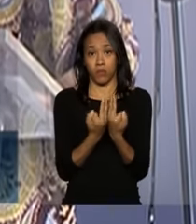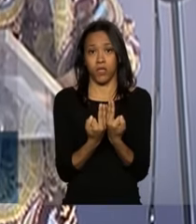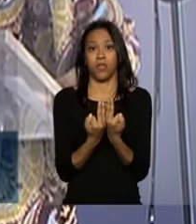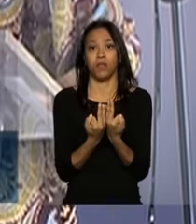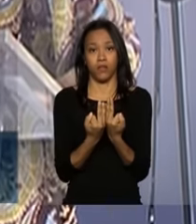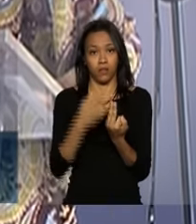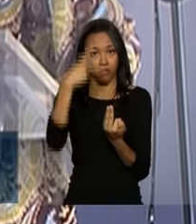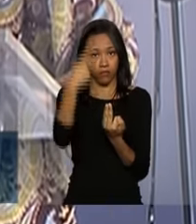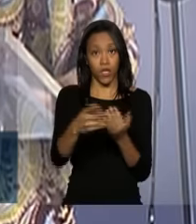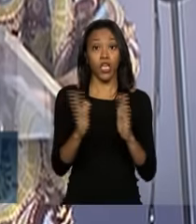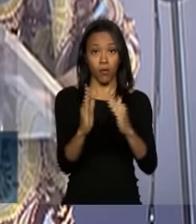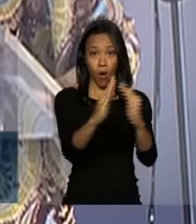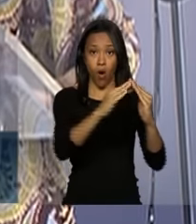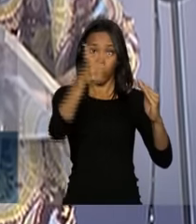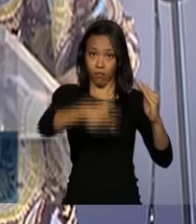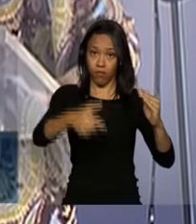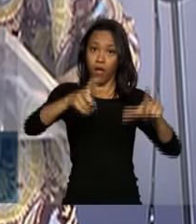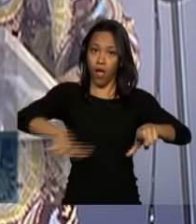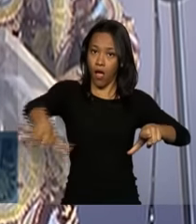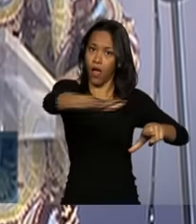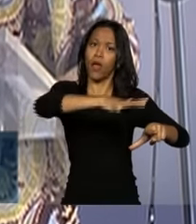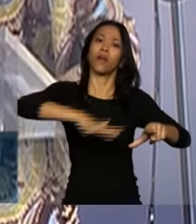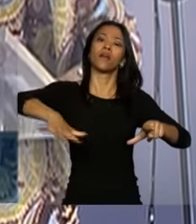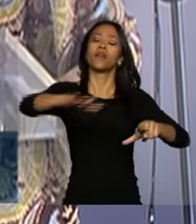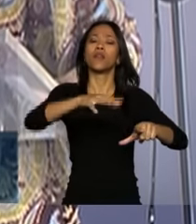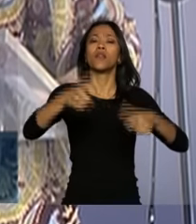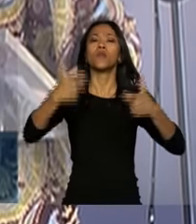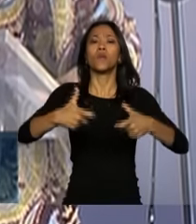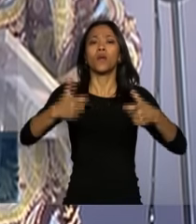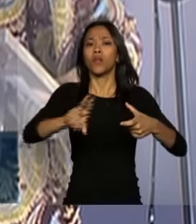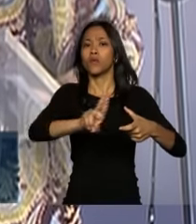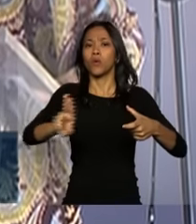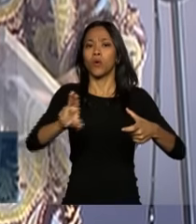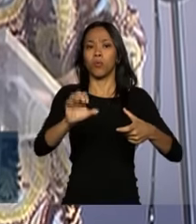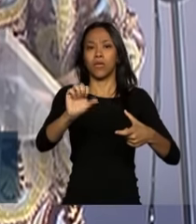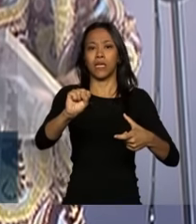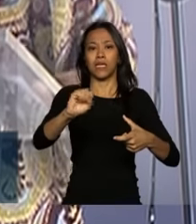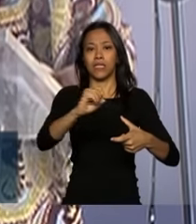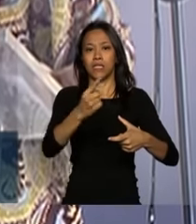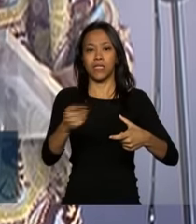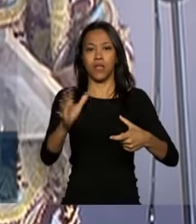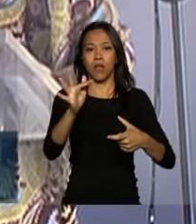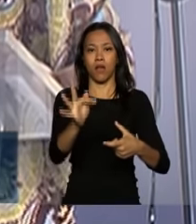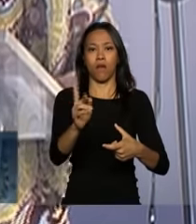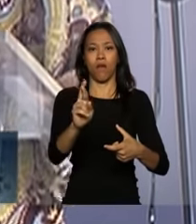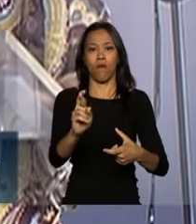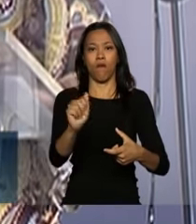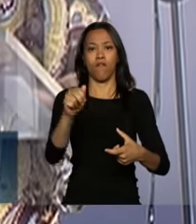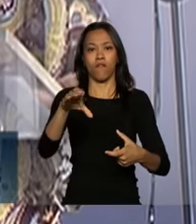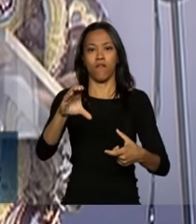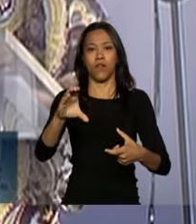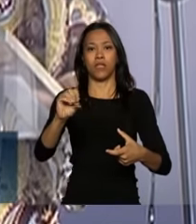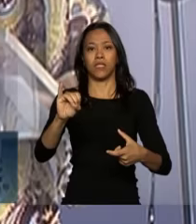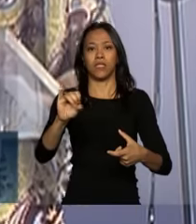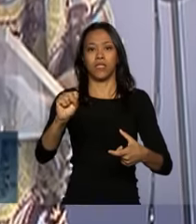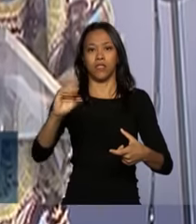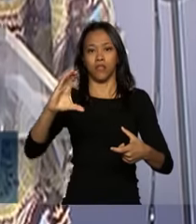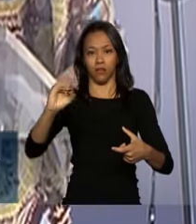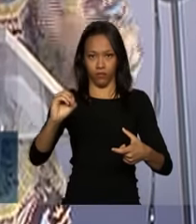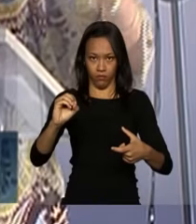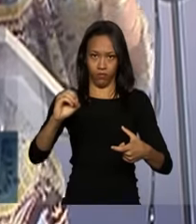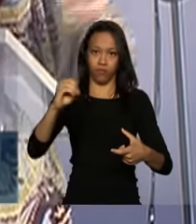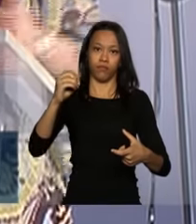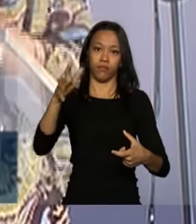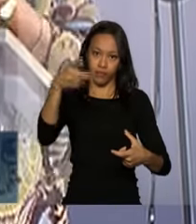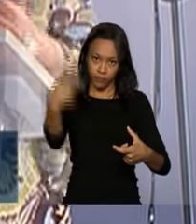de Juazeiro, no residencial São Francisco, lá no bairro Antônio Conselheiro.